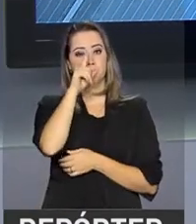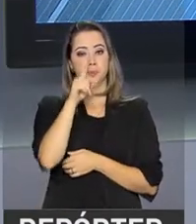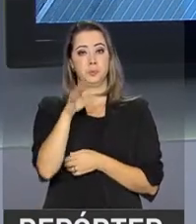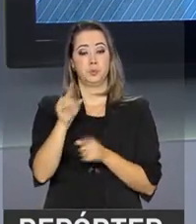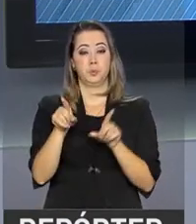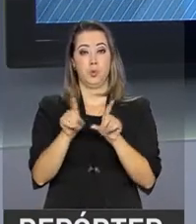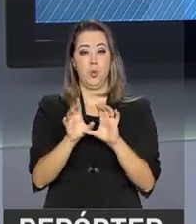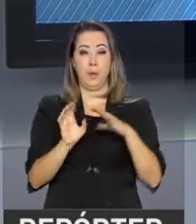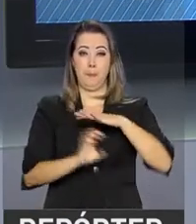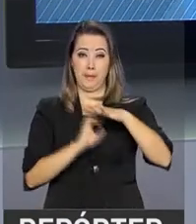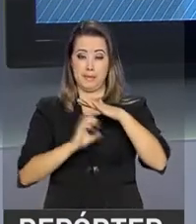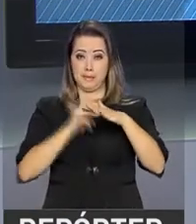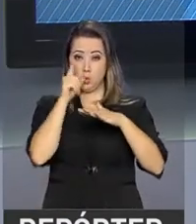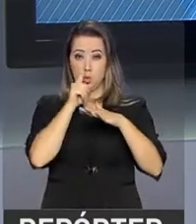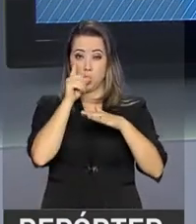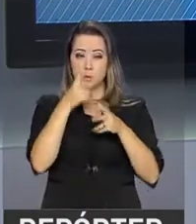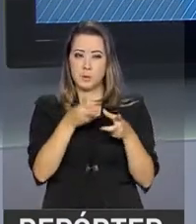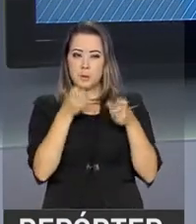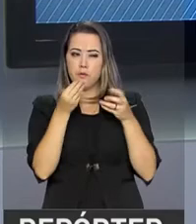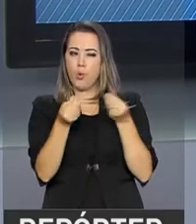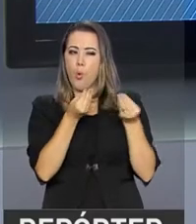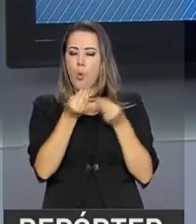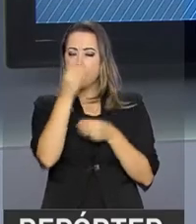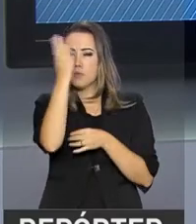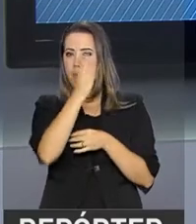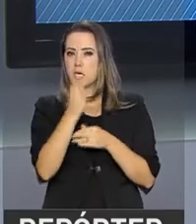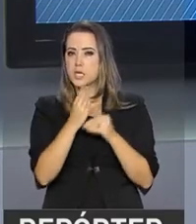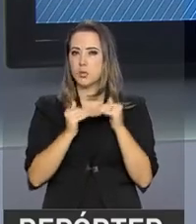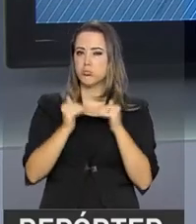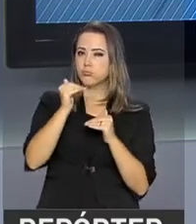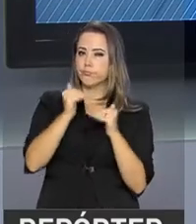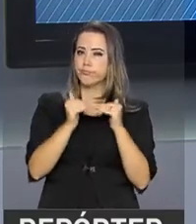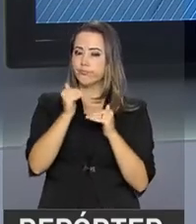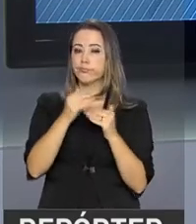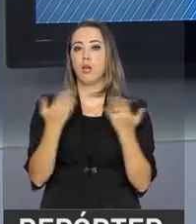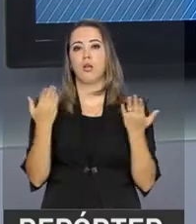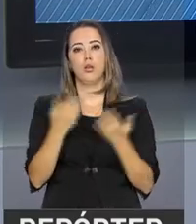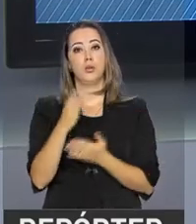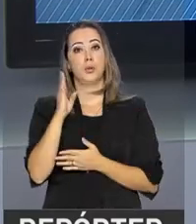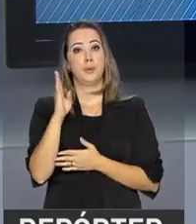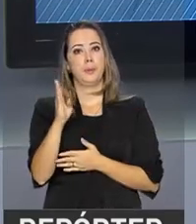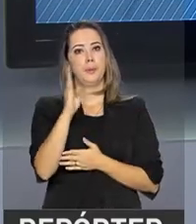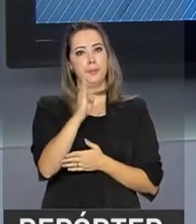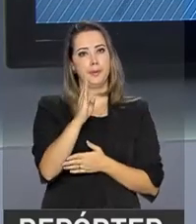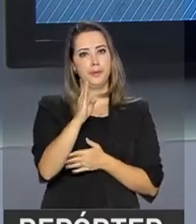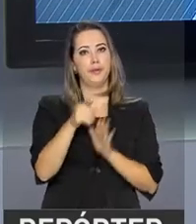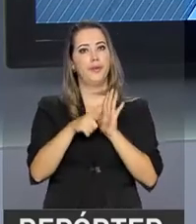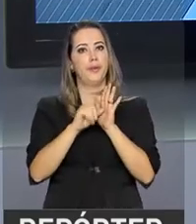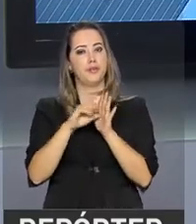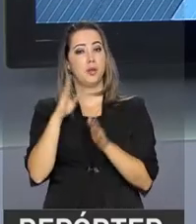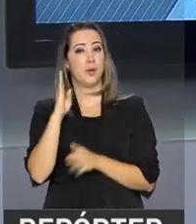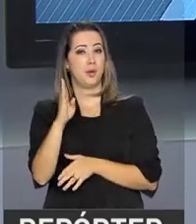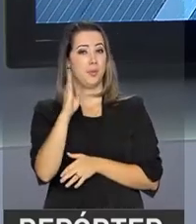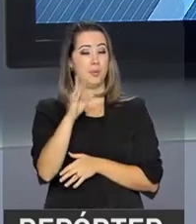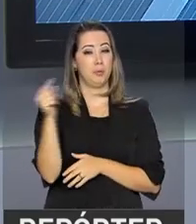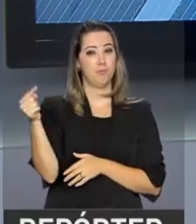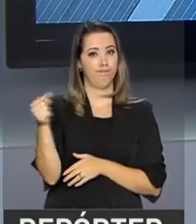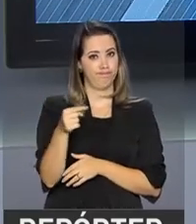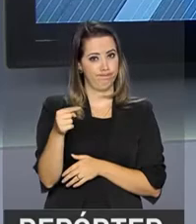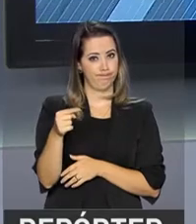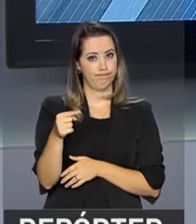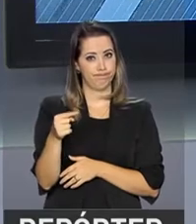tempos de reavaliar a nota de crédito soberano do brasil de bbb para bbb - o ministro da fazenda e henrique meirelles